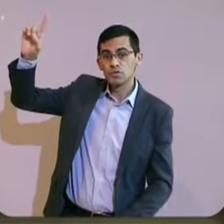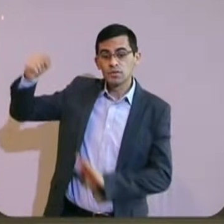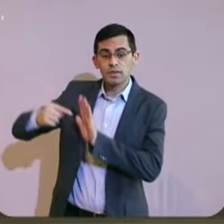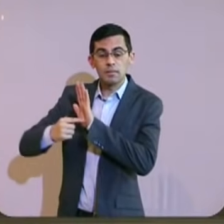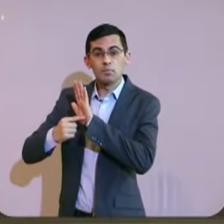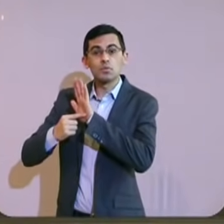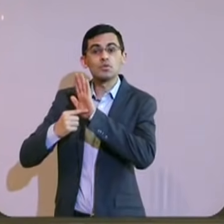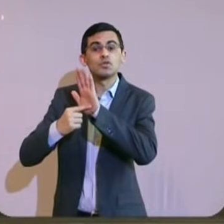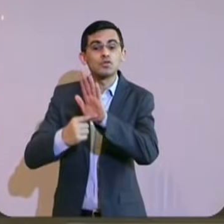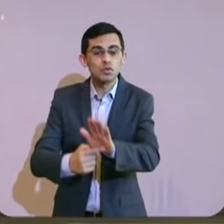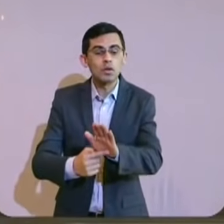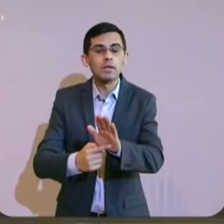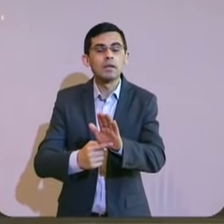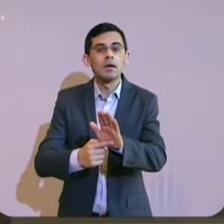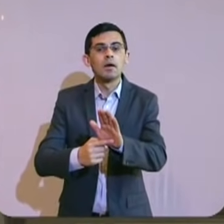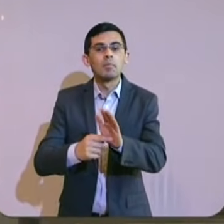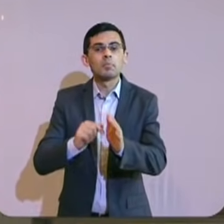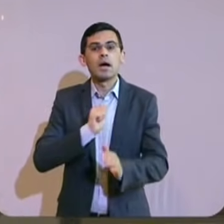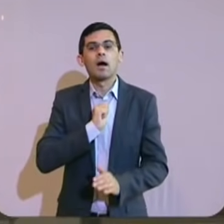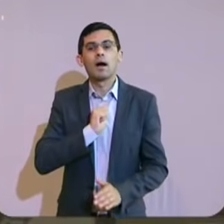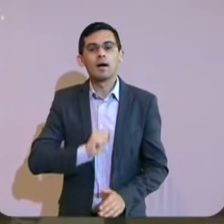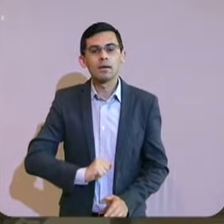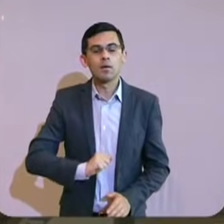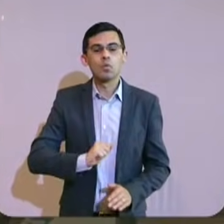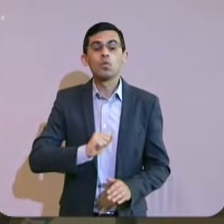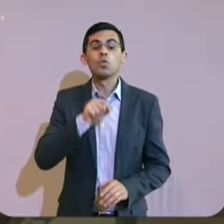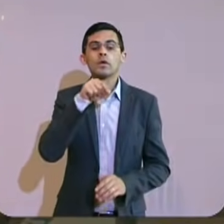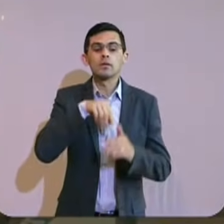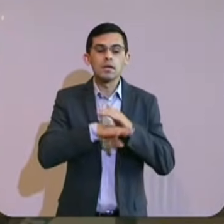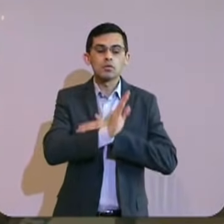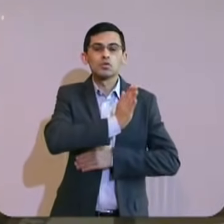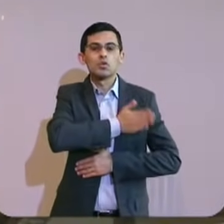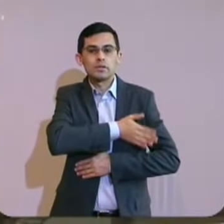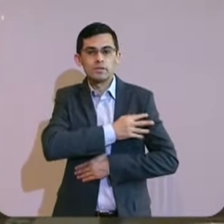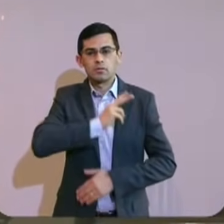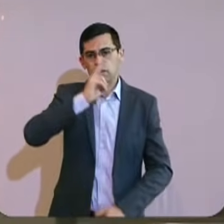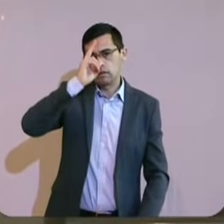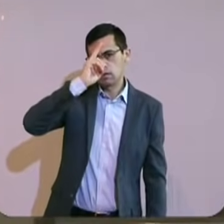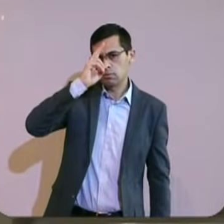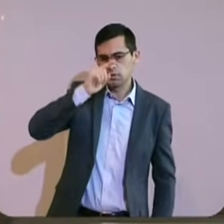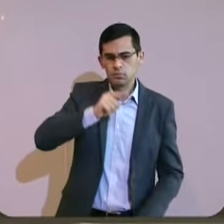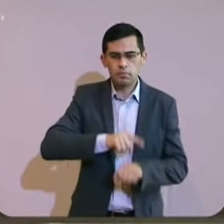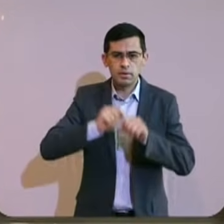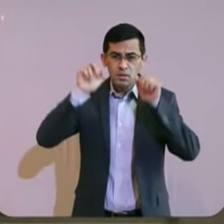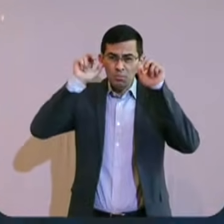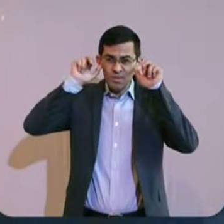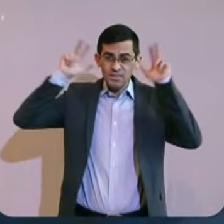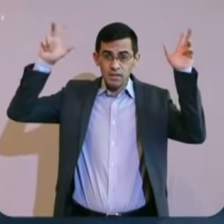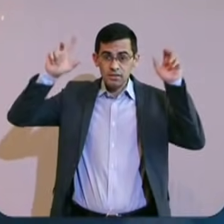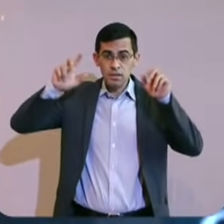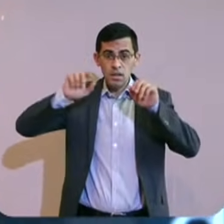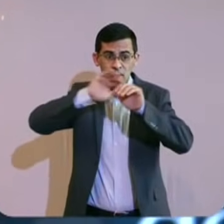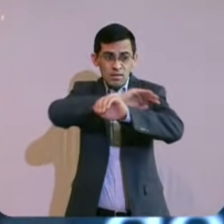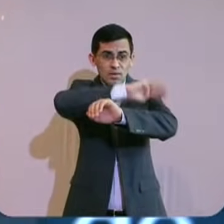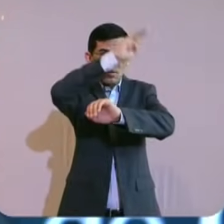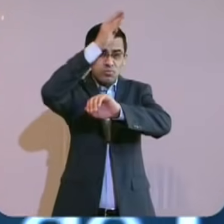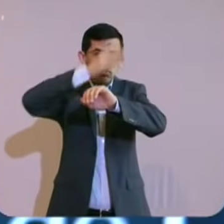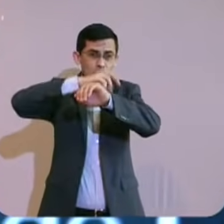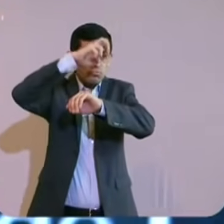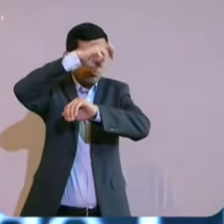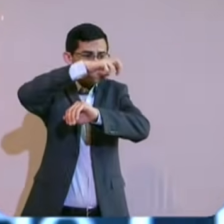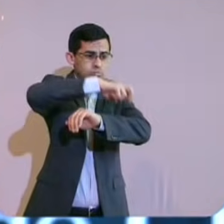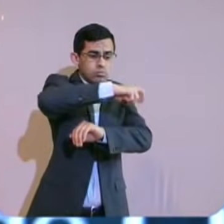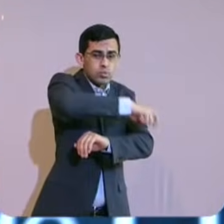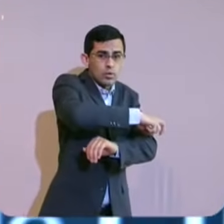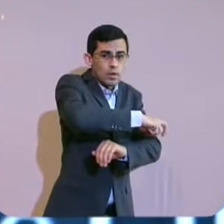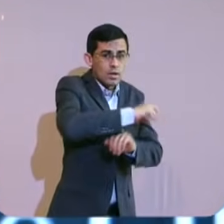Arão o que estava no coração dele. Você lembra quando Moisés desceu da montanha, ele ficou irado